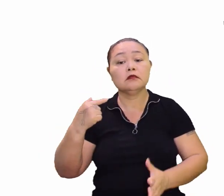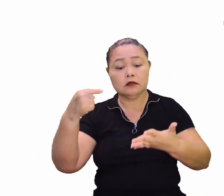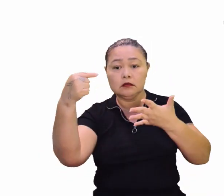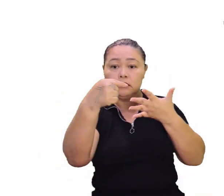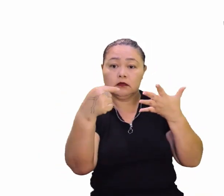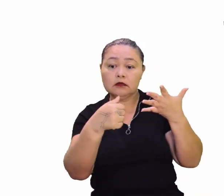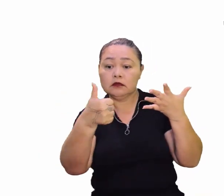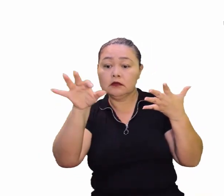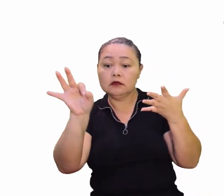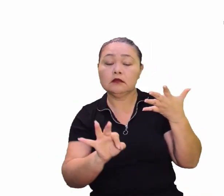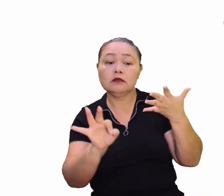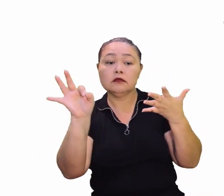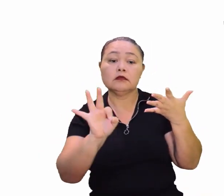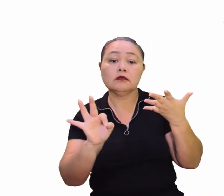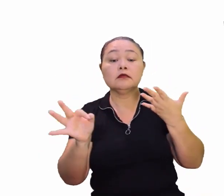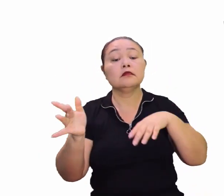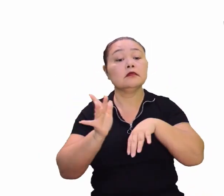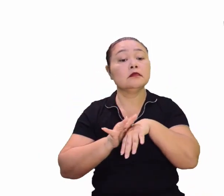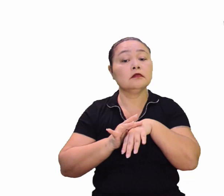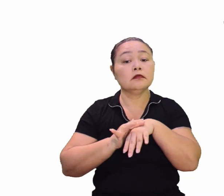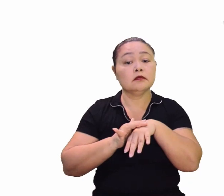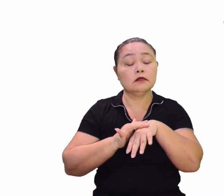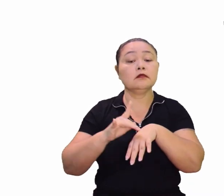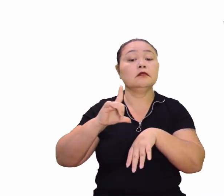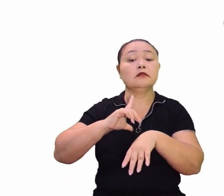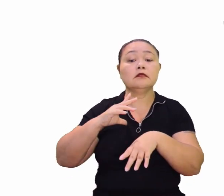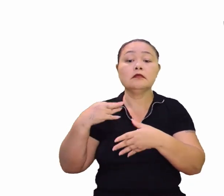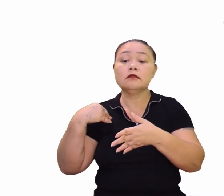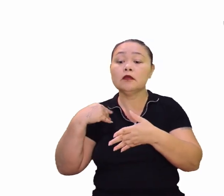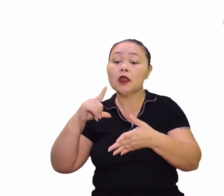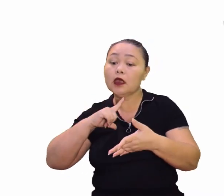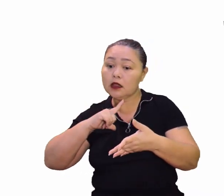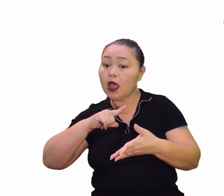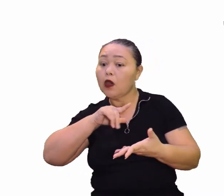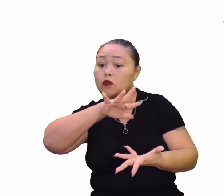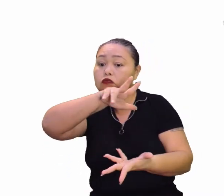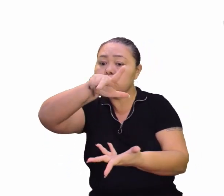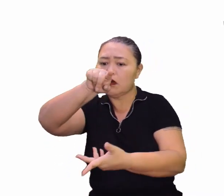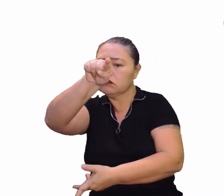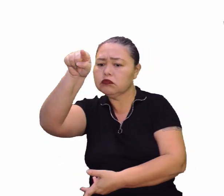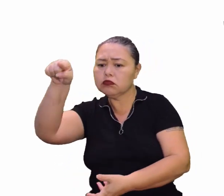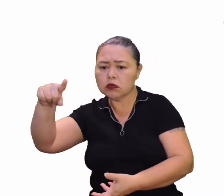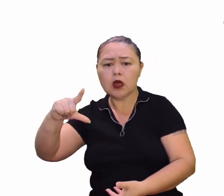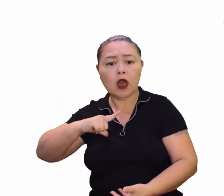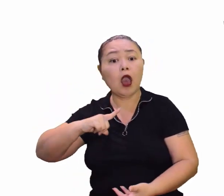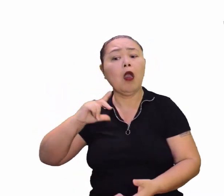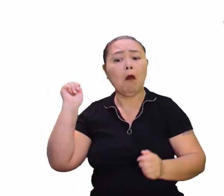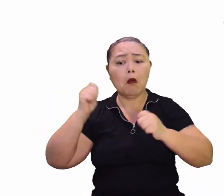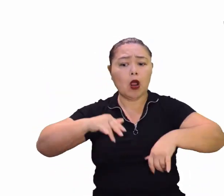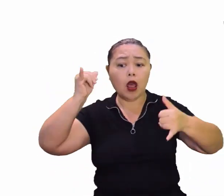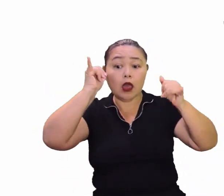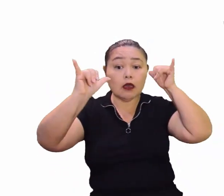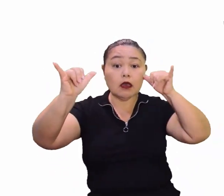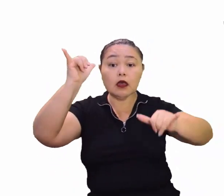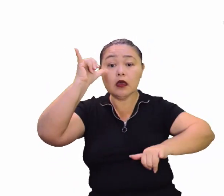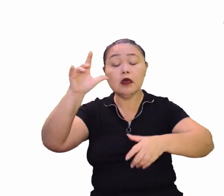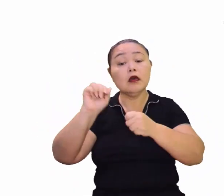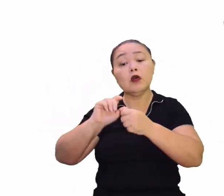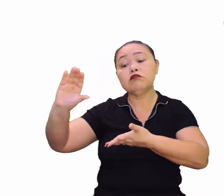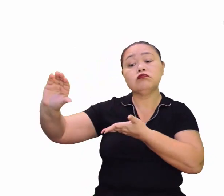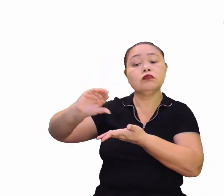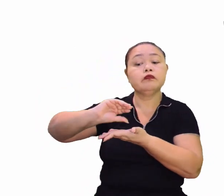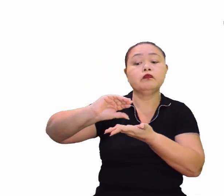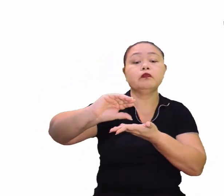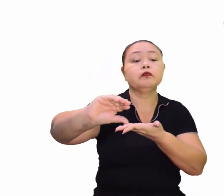que cerca de 10% das doenças registradas ao redor do mundo poderiam ser evitadas, sim. Com o quê? Com